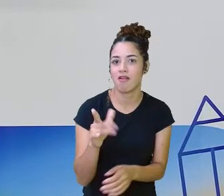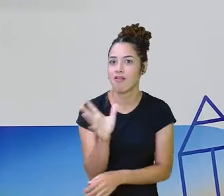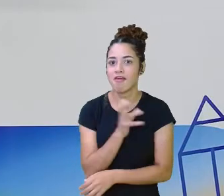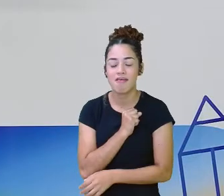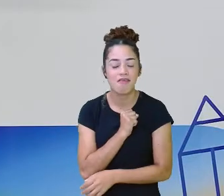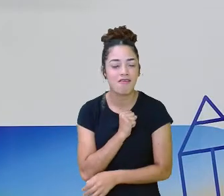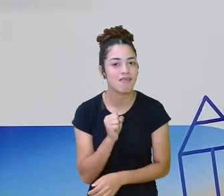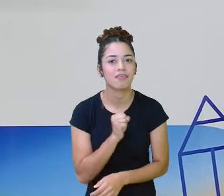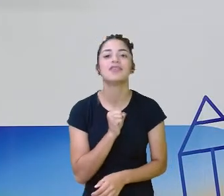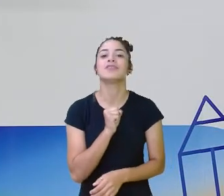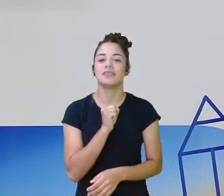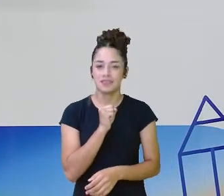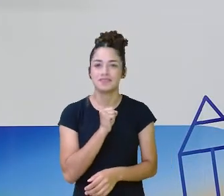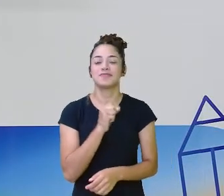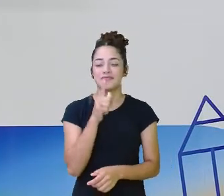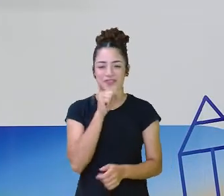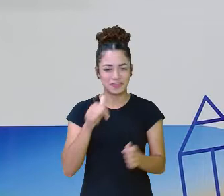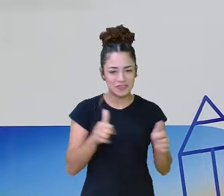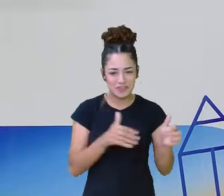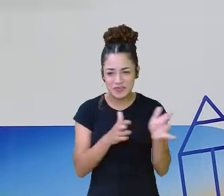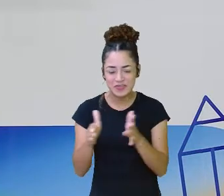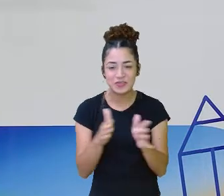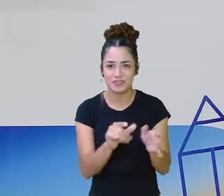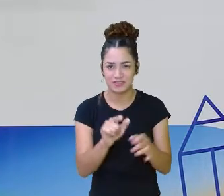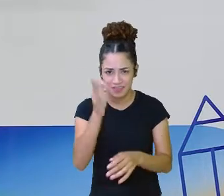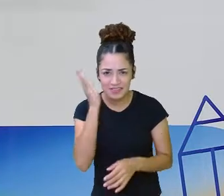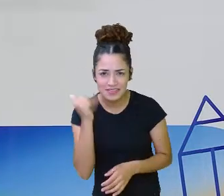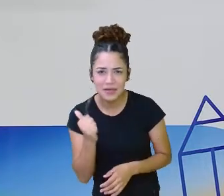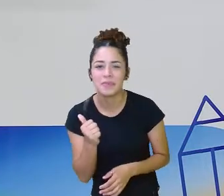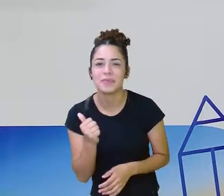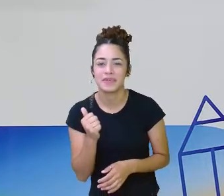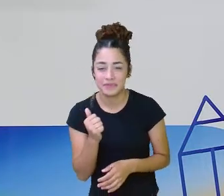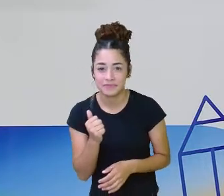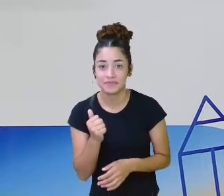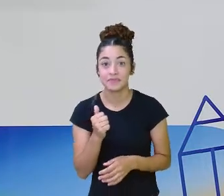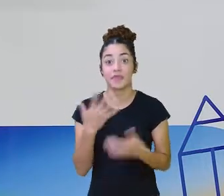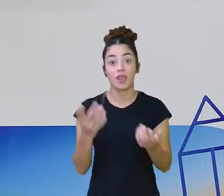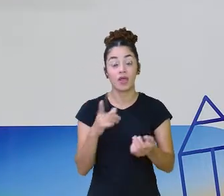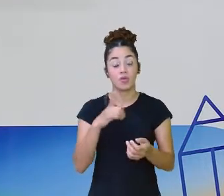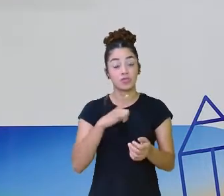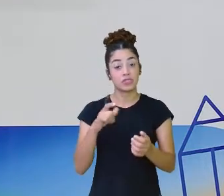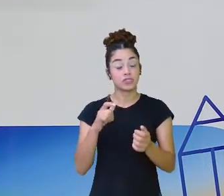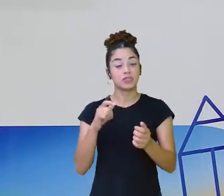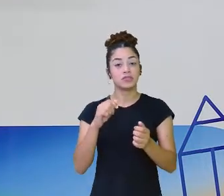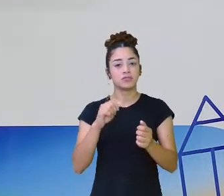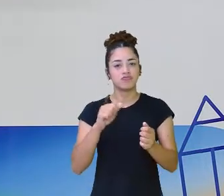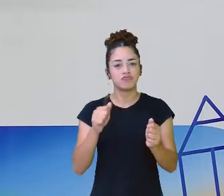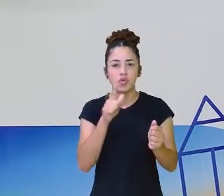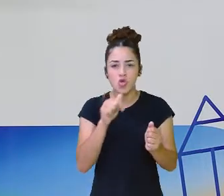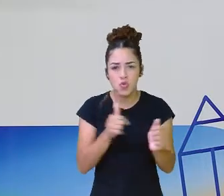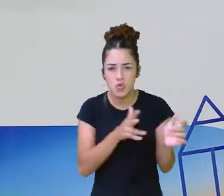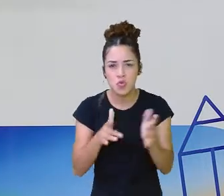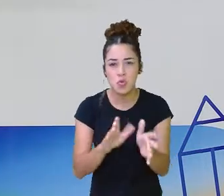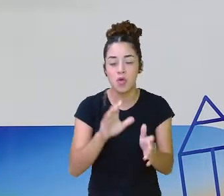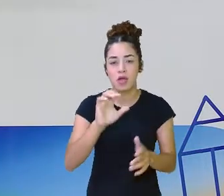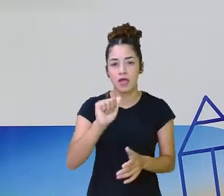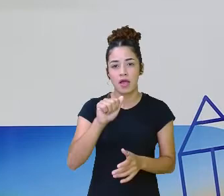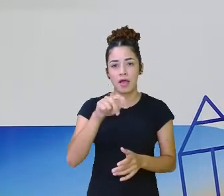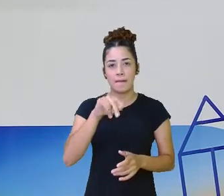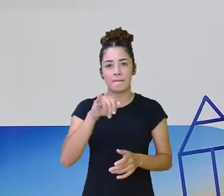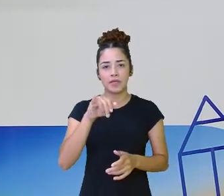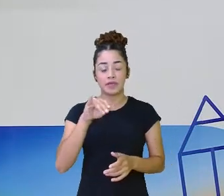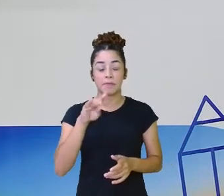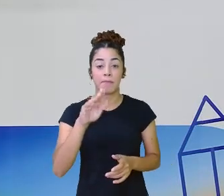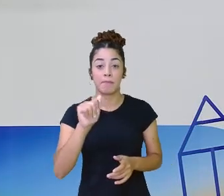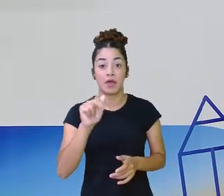andar nos nossos rios por aqui, sabia? Por sinal, nosso rio Capibaribe tem um nome em homenagem a